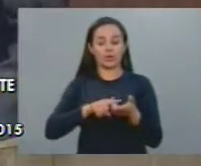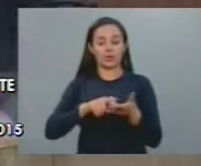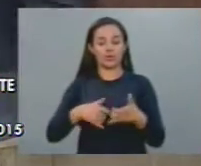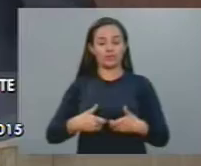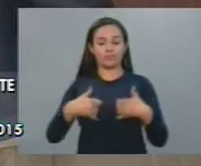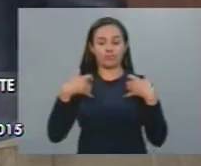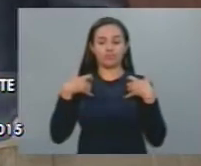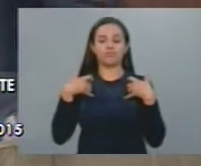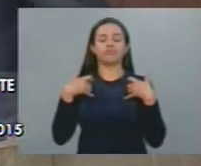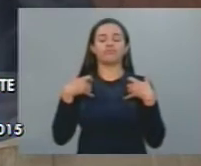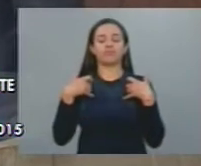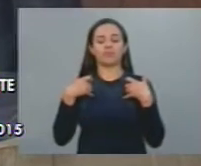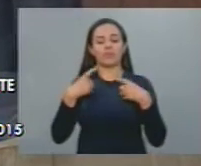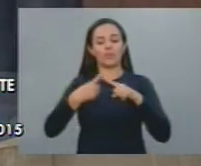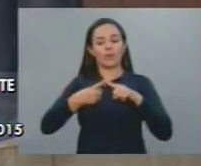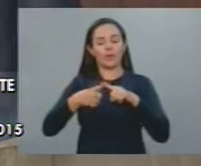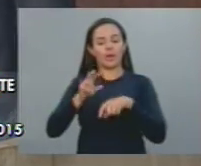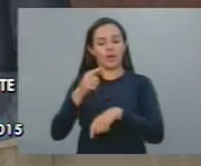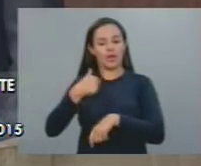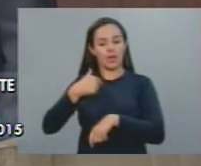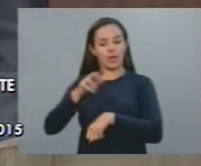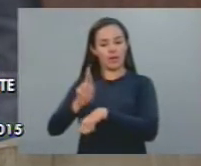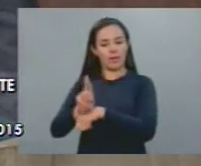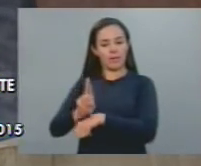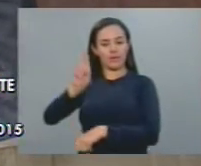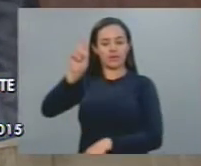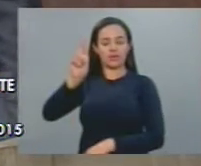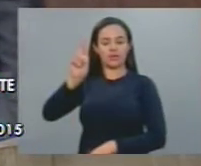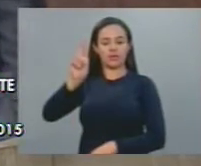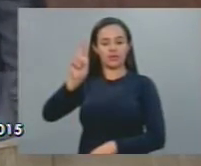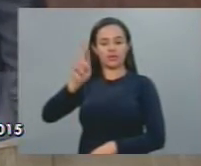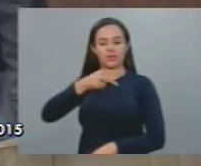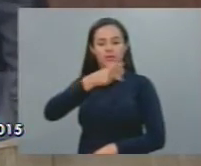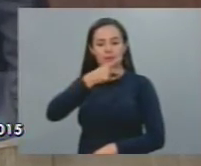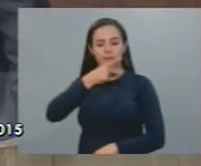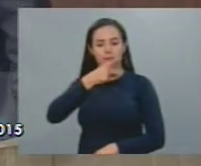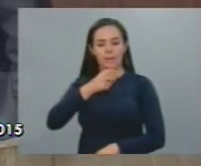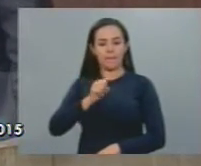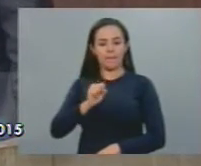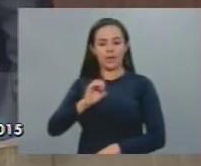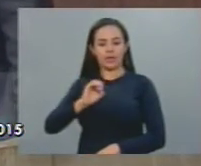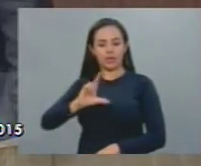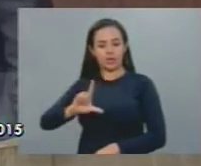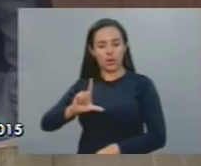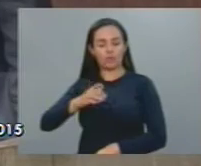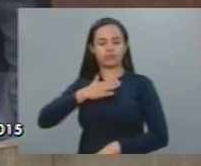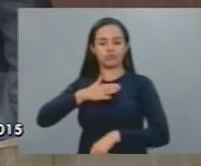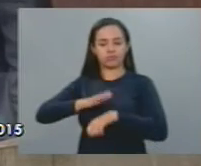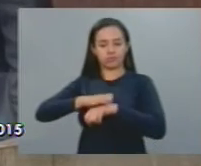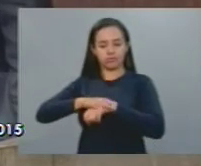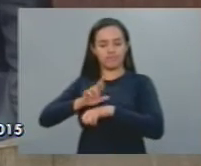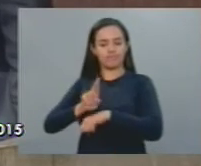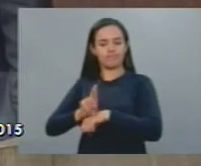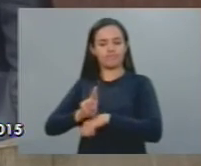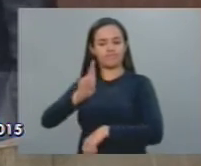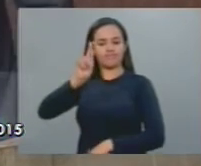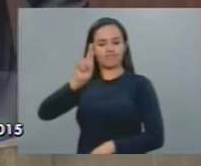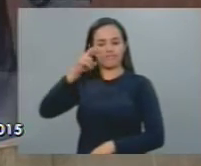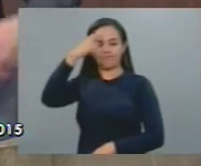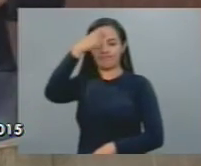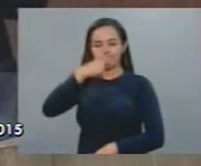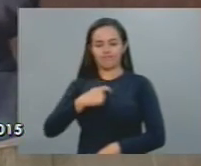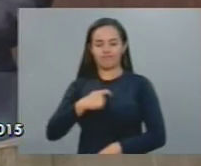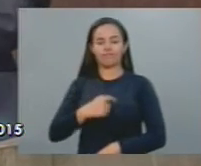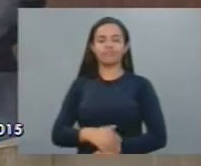aqui represento uma frente de esquerda que, pela primeira